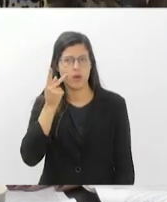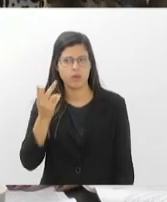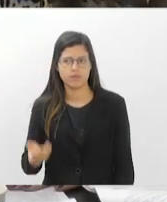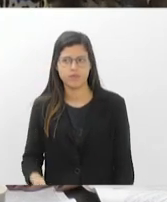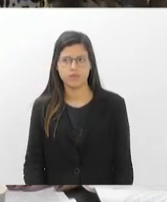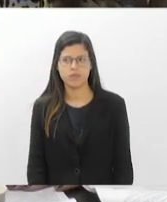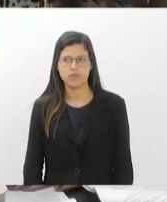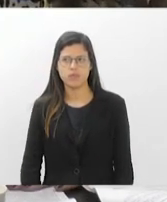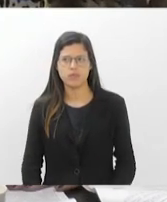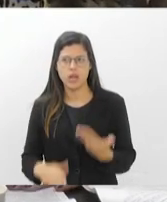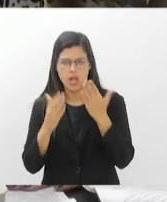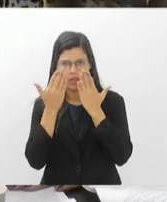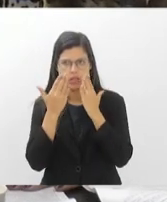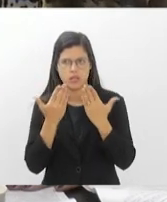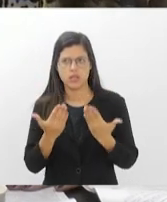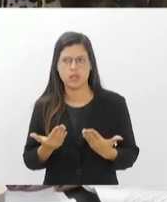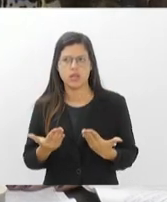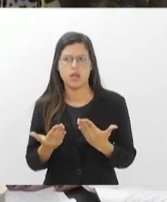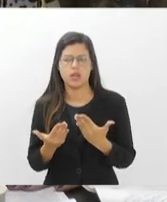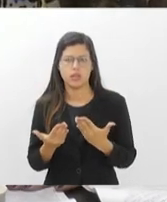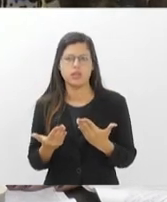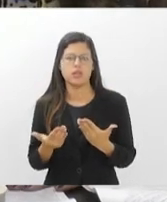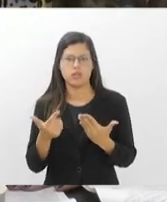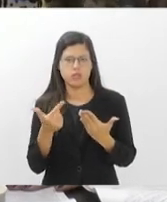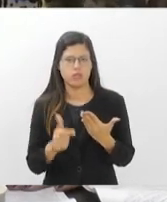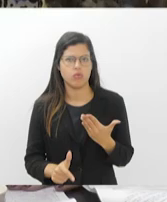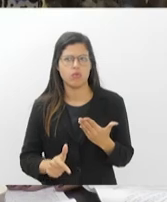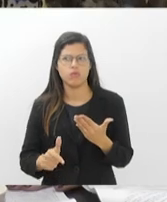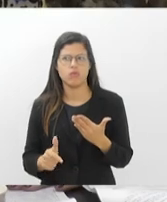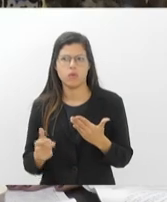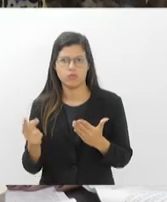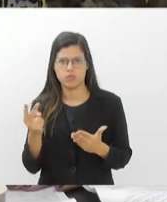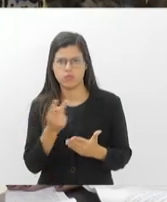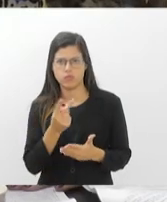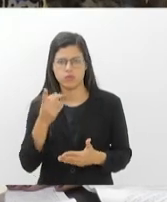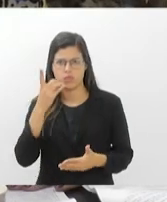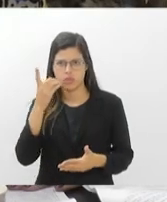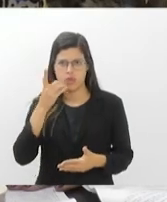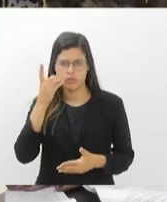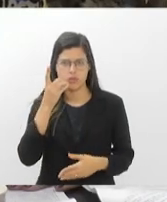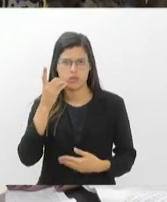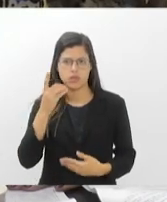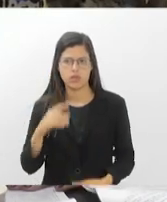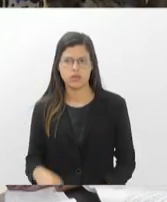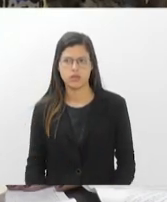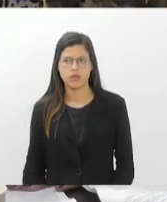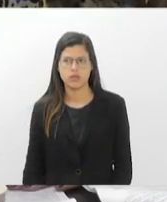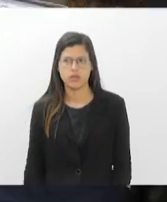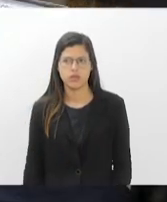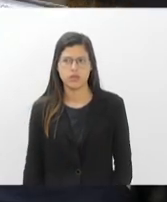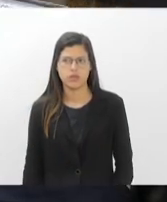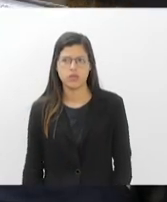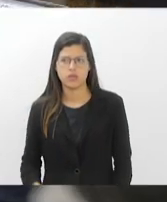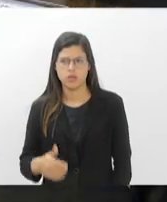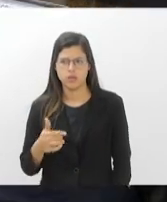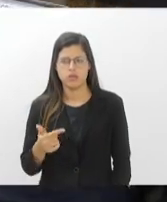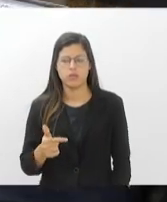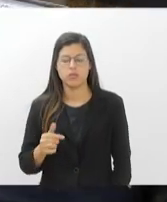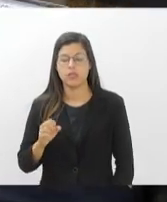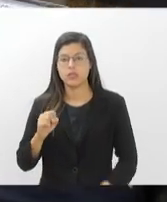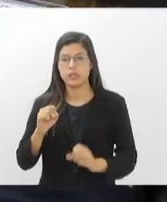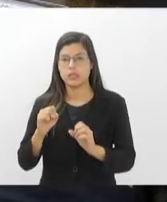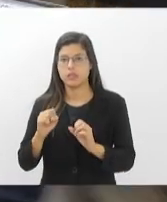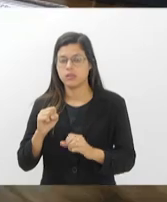concedida a vista, então, ao deputado conjunto, ao deputado Mink e ao deputado Vinícius Cozzolino. Presidente, pela ordem, novamente, se Vossa Excelência puder, então, votar